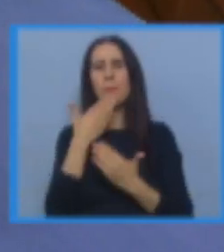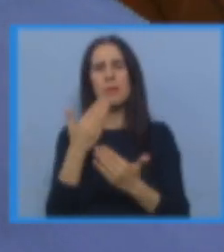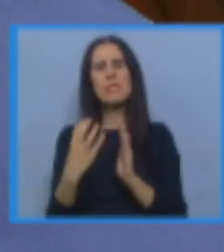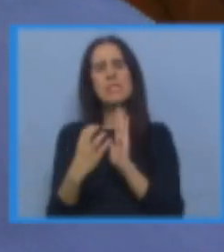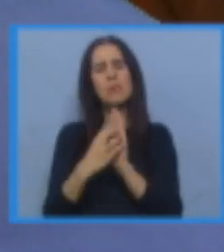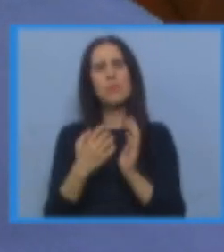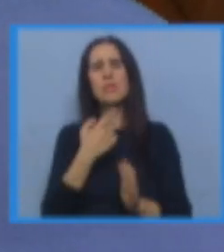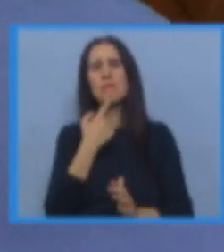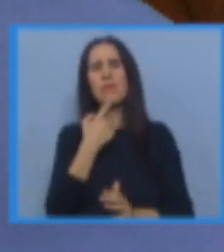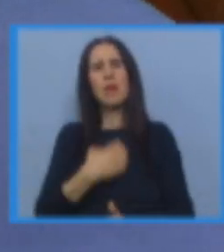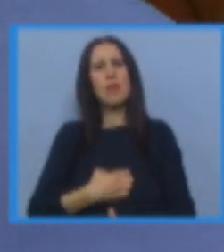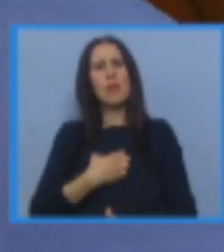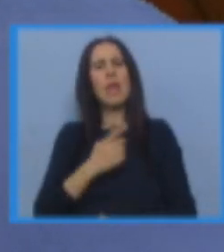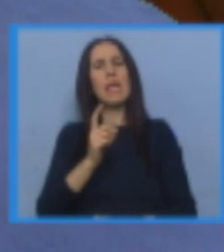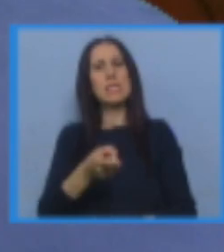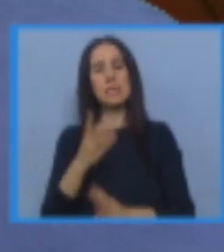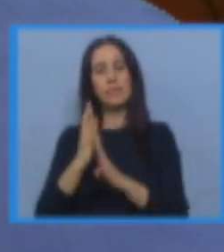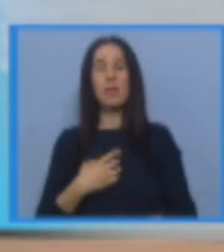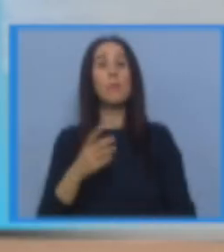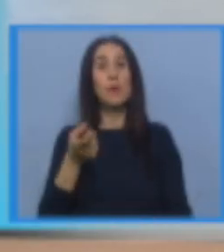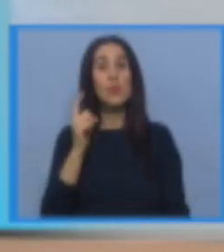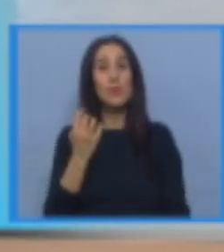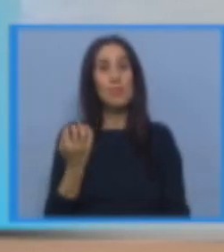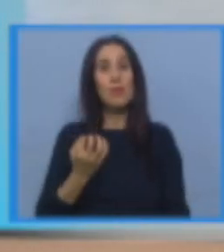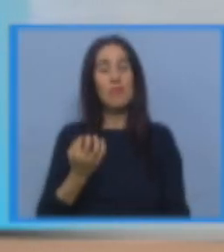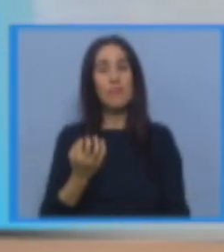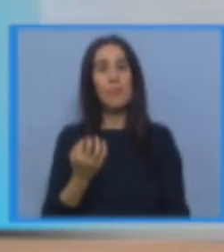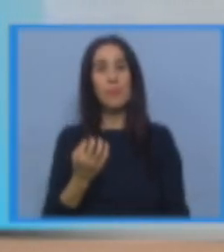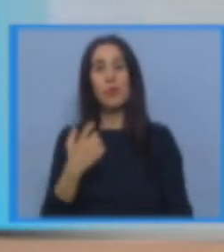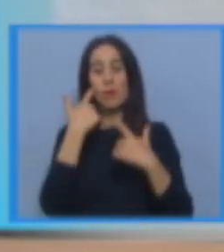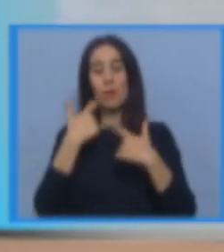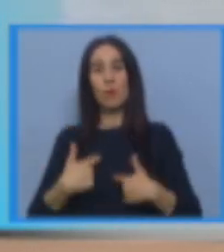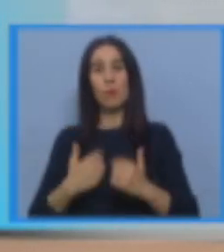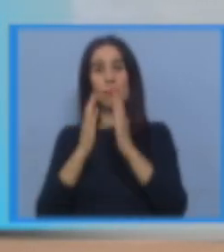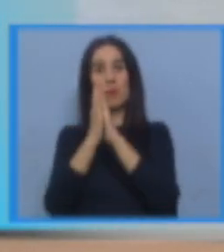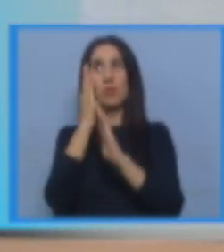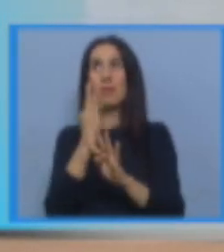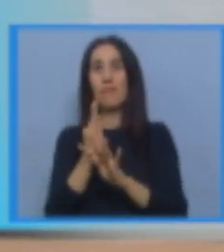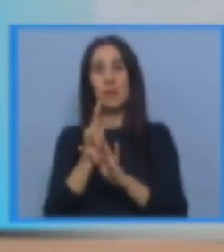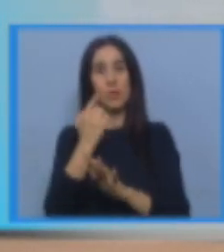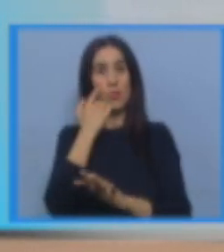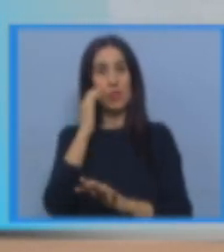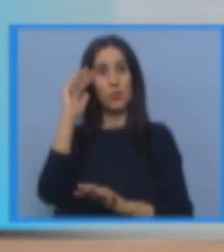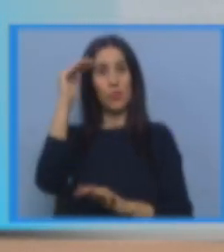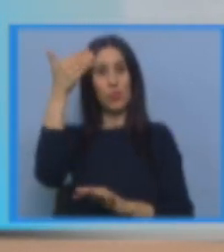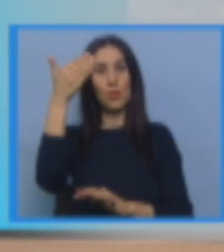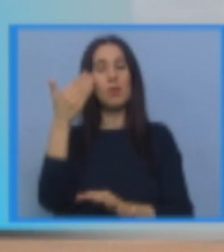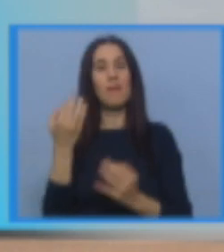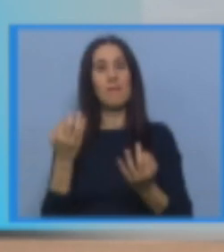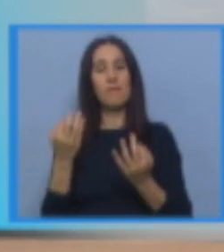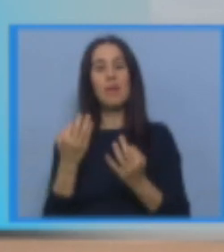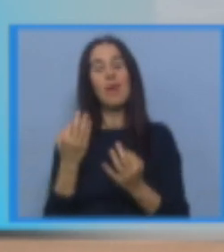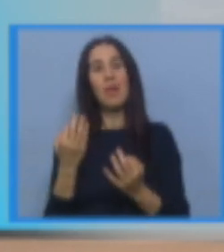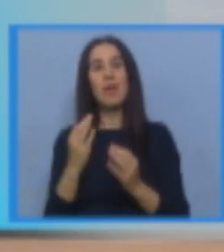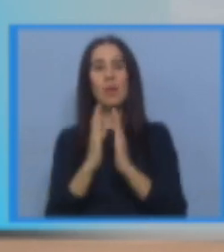significado tem esta procissão do Corpo de Deus? A festa do Corpo de Deus, como é mais conhecida, é a festa